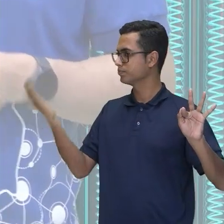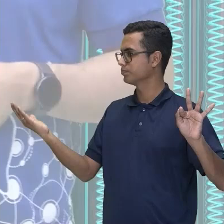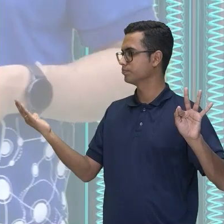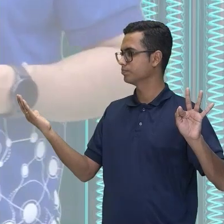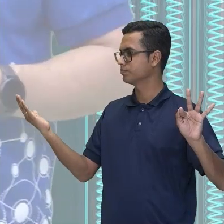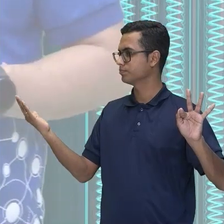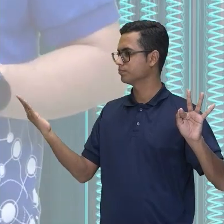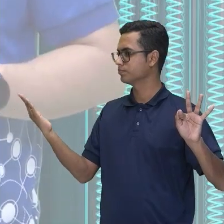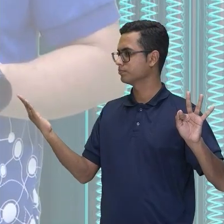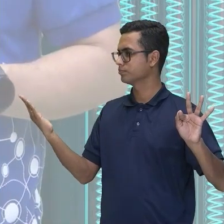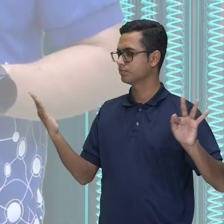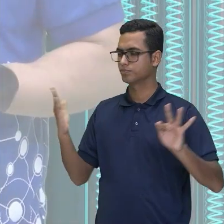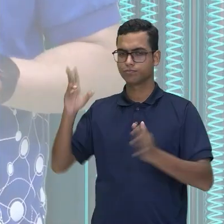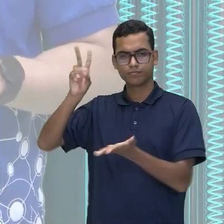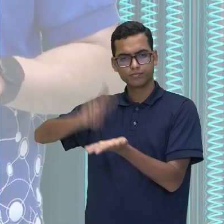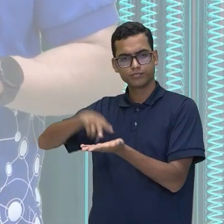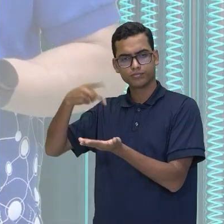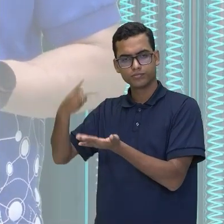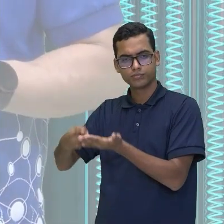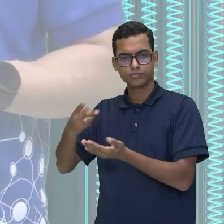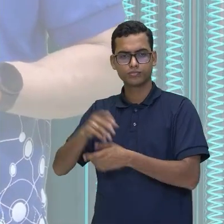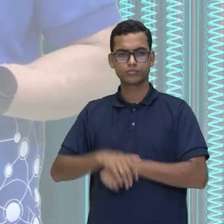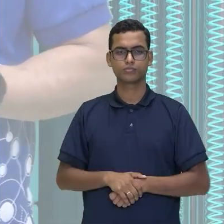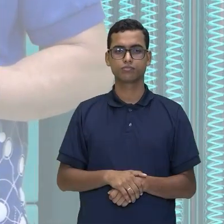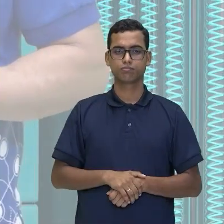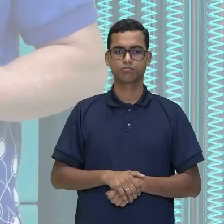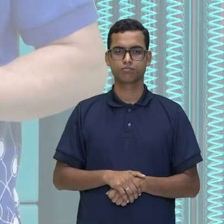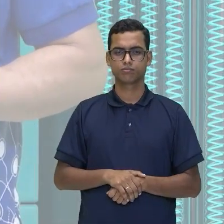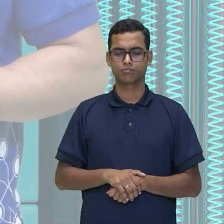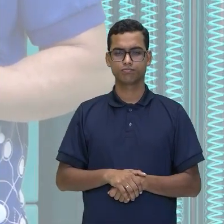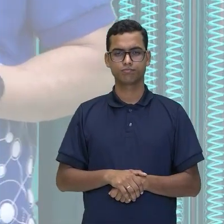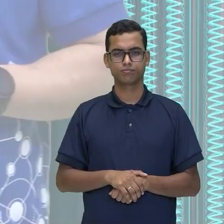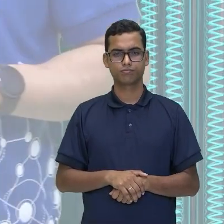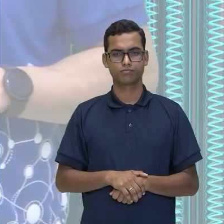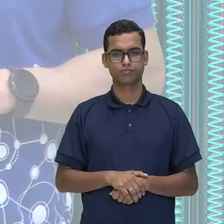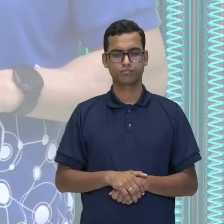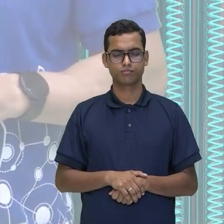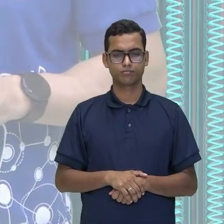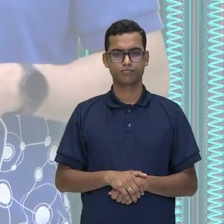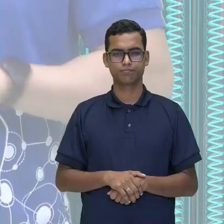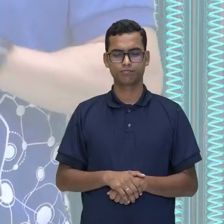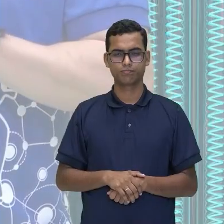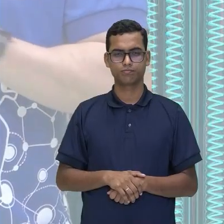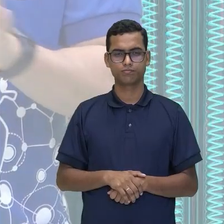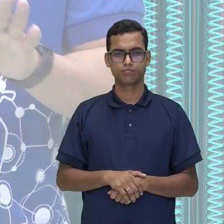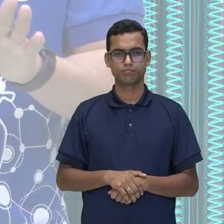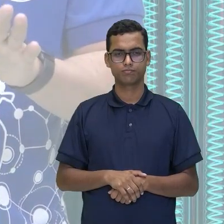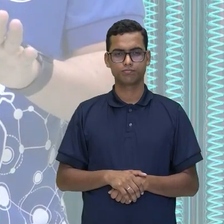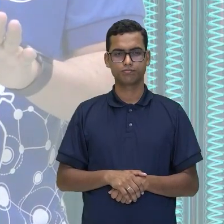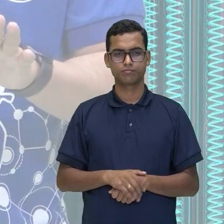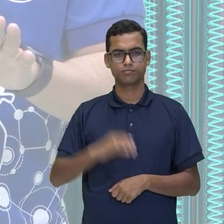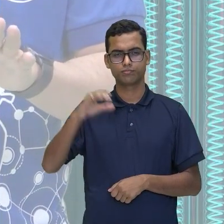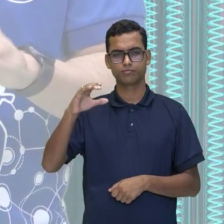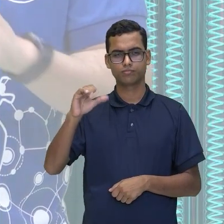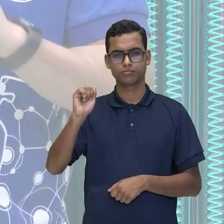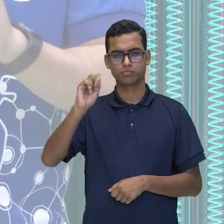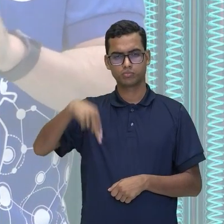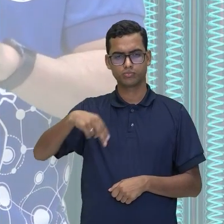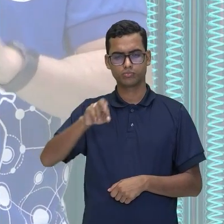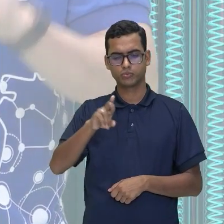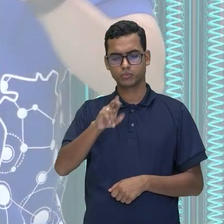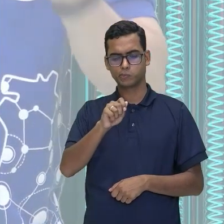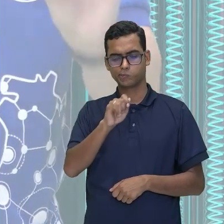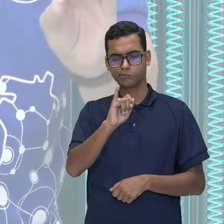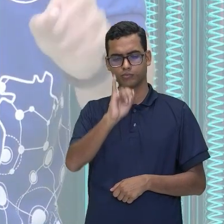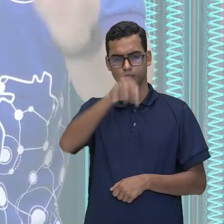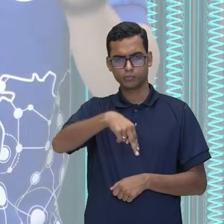summer. Pode chover, ó. Pode chover. Repare que é o verbo modal, mas o rain, repare que ele não está conjugado, tá? É o